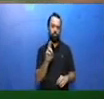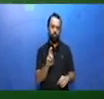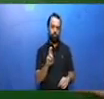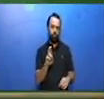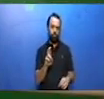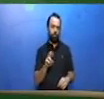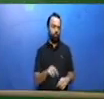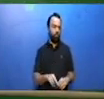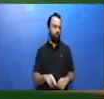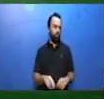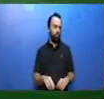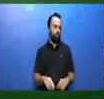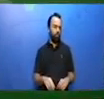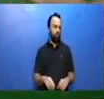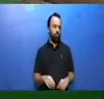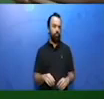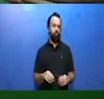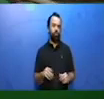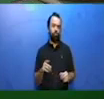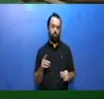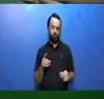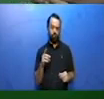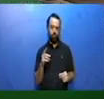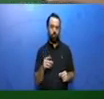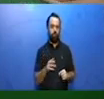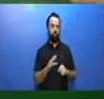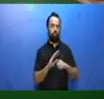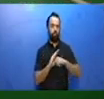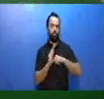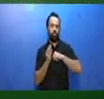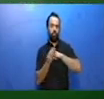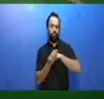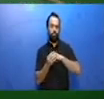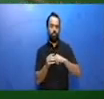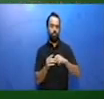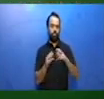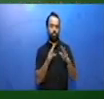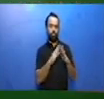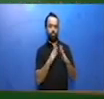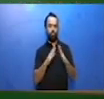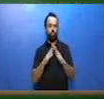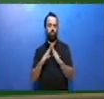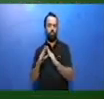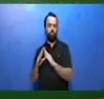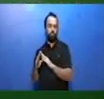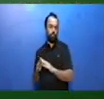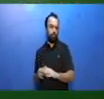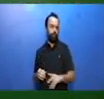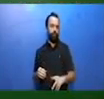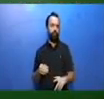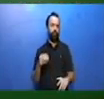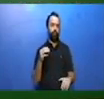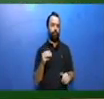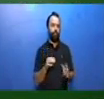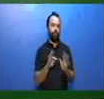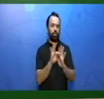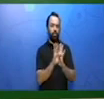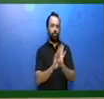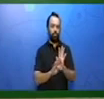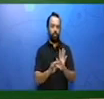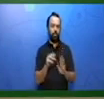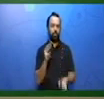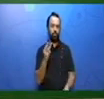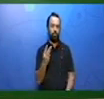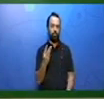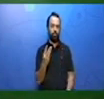residencial. Muito bem. No bairro há predomínio de casas. E o texto 3?